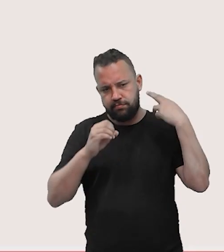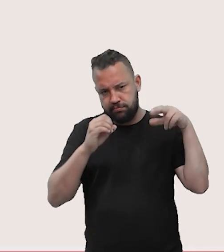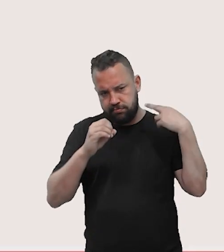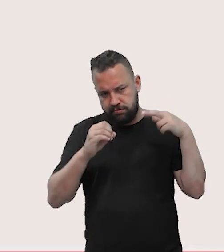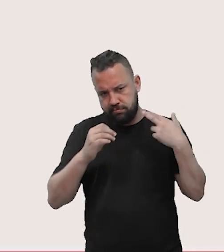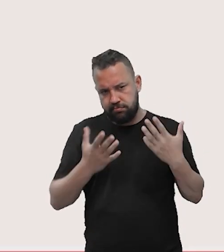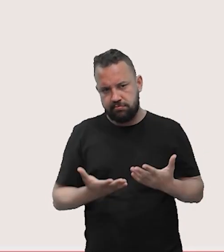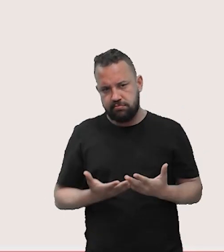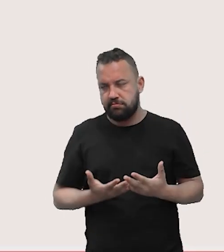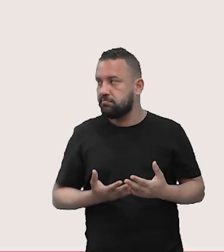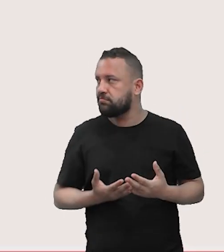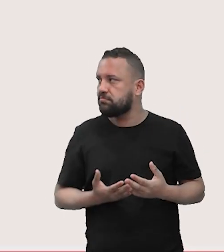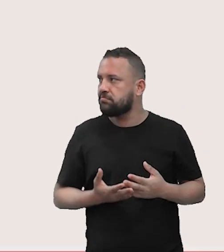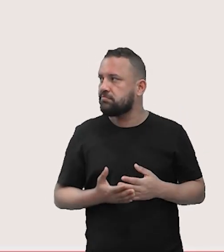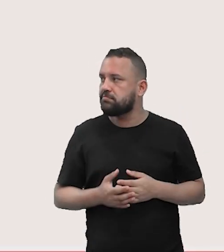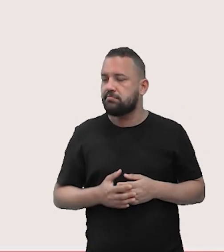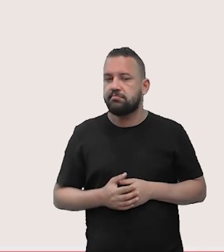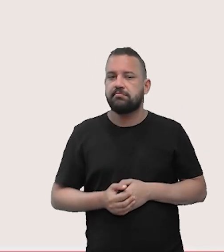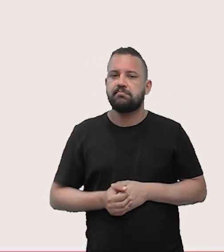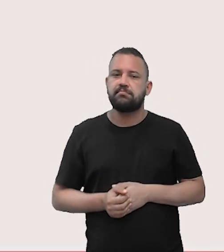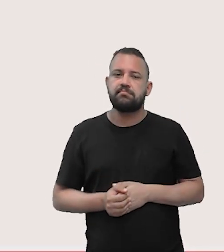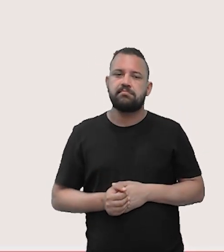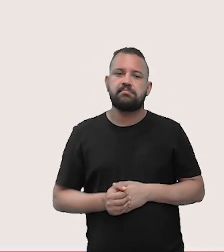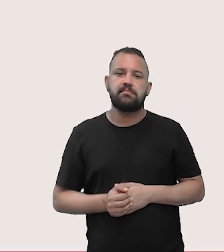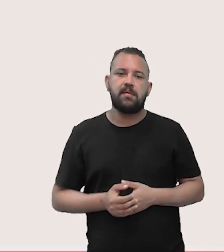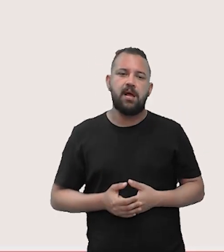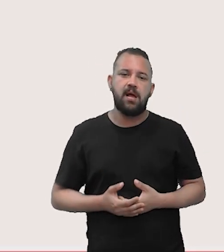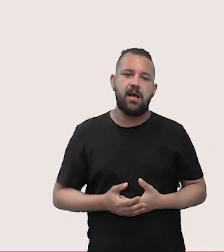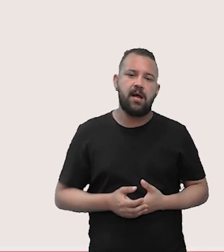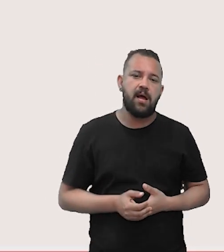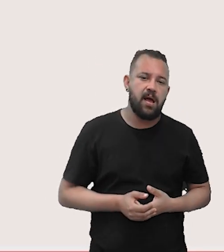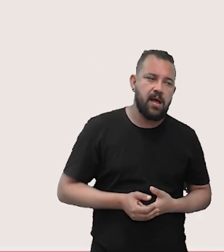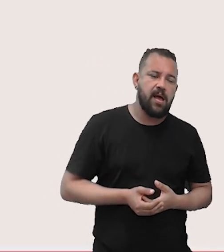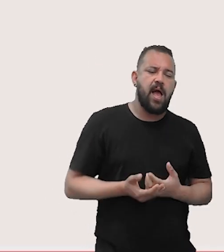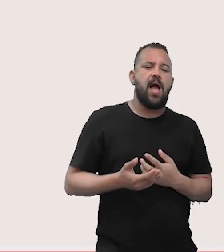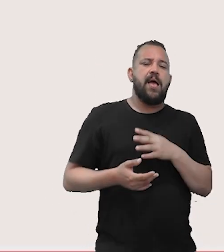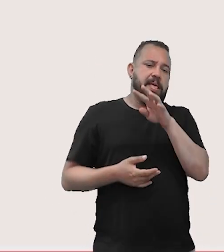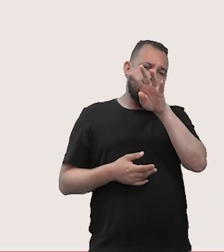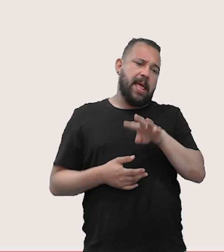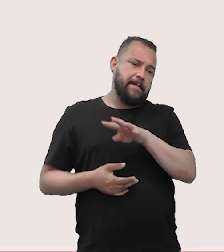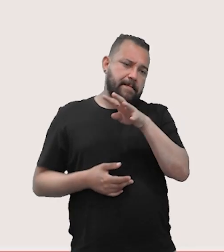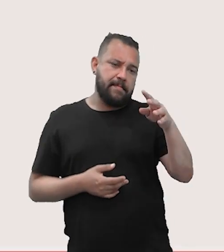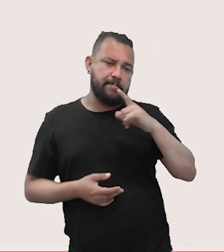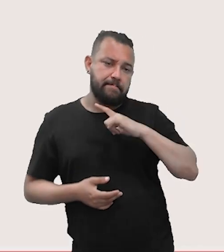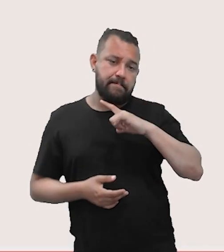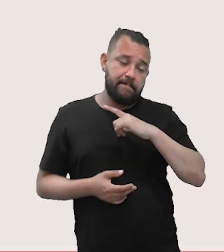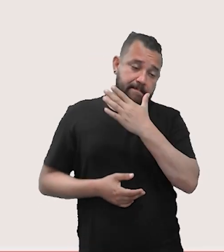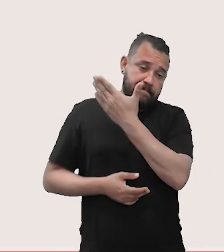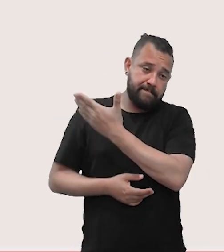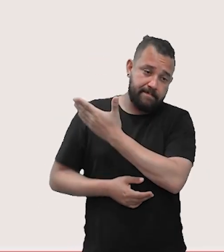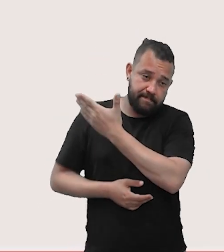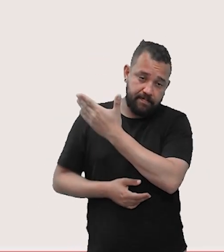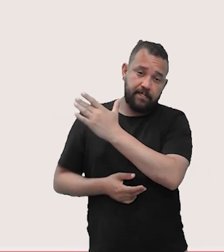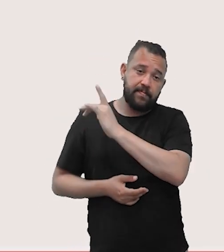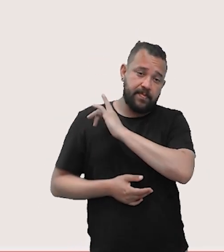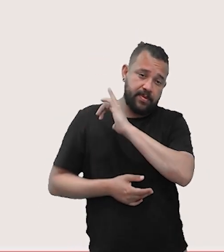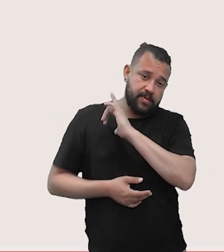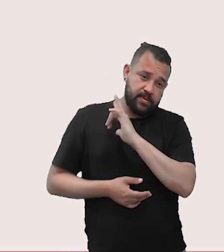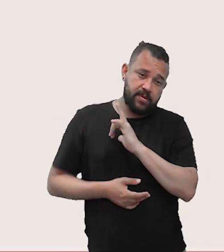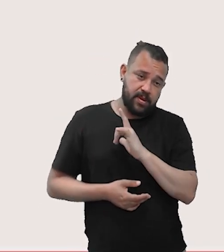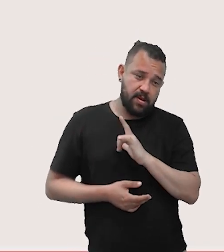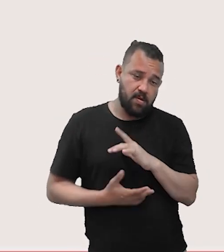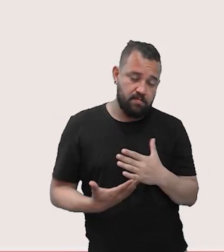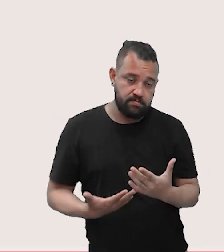lado, ó. Isso. E aí eu tenho o seguinte, na tabela que está na tela, continua assim, tá certo? Eu tenho o